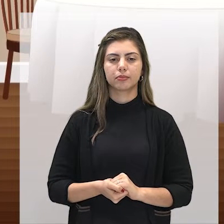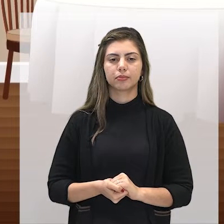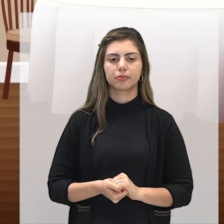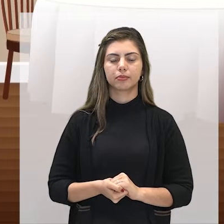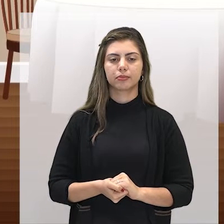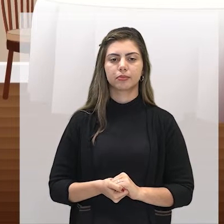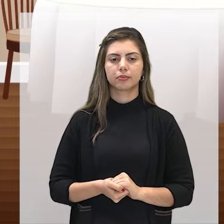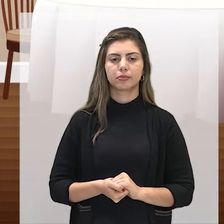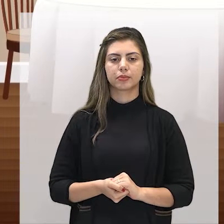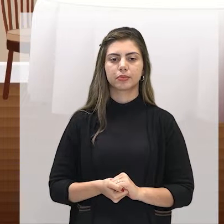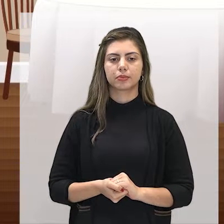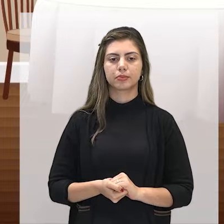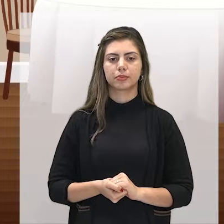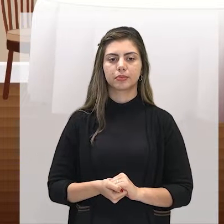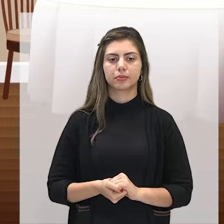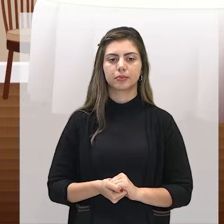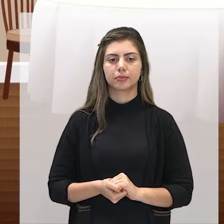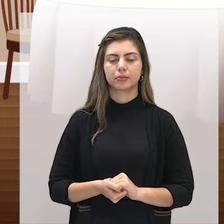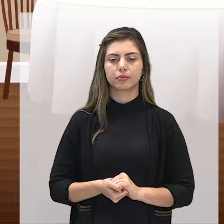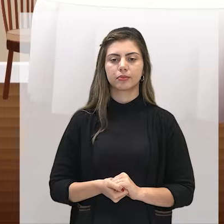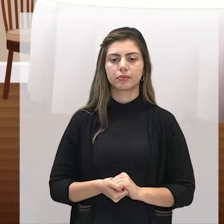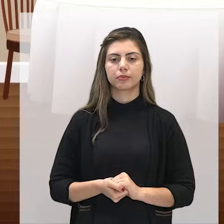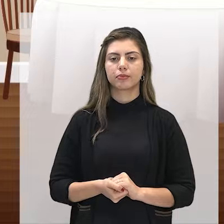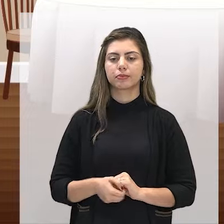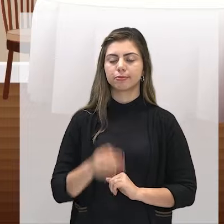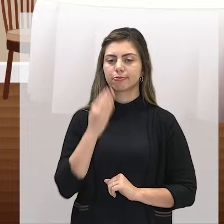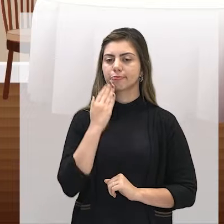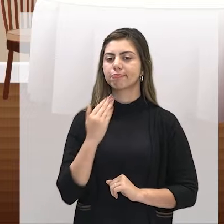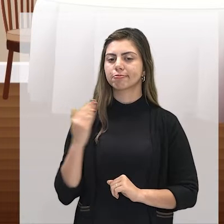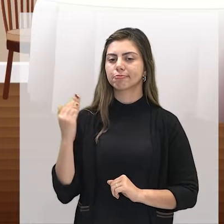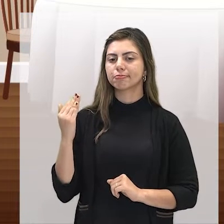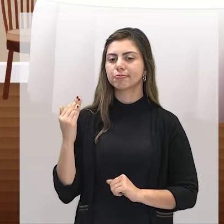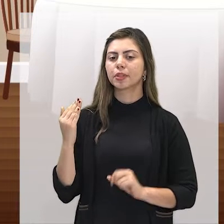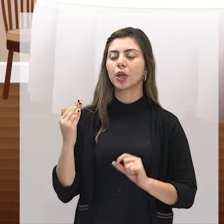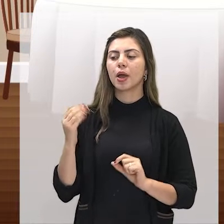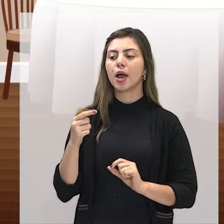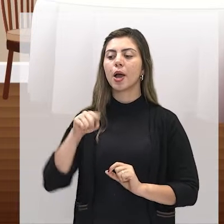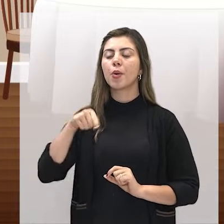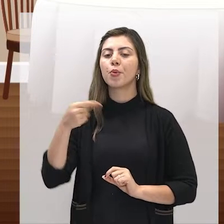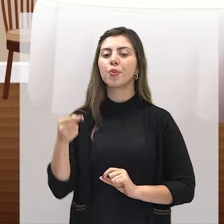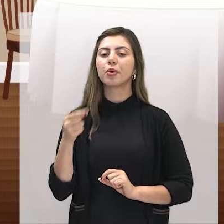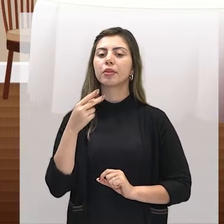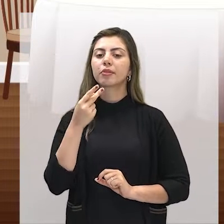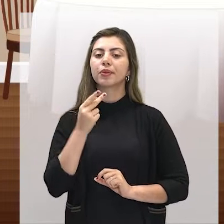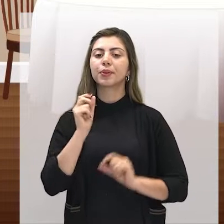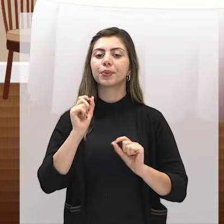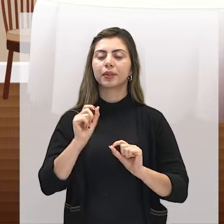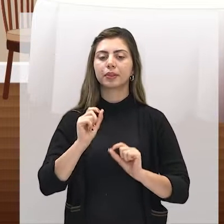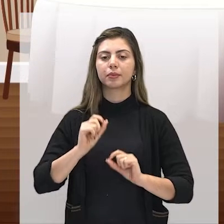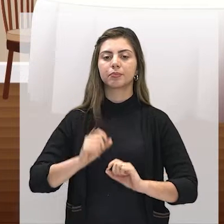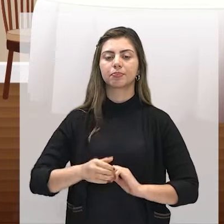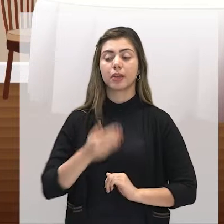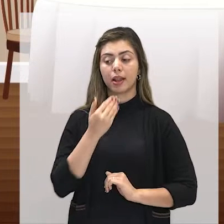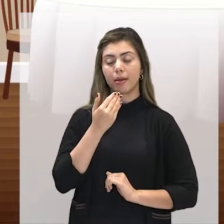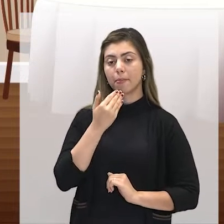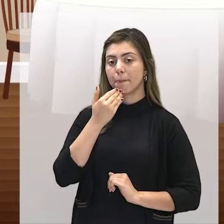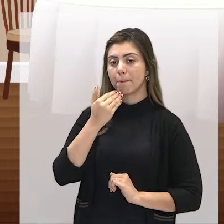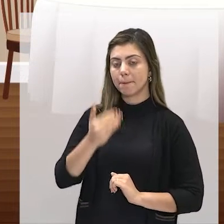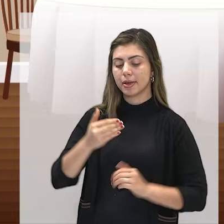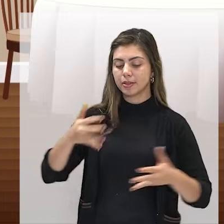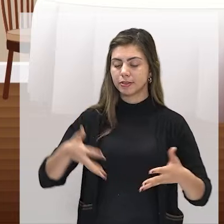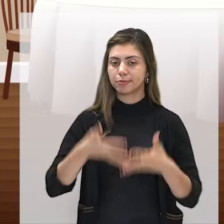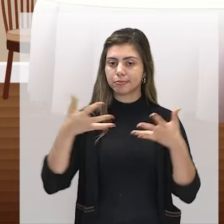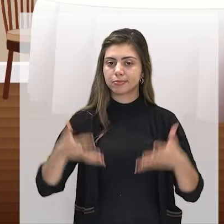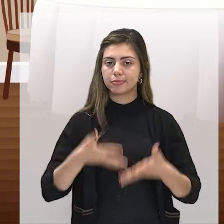have some salad, please? Aí a nossa personagem vai dizer assim, can I have your salad? Ele está pedindo, uma